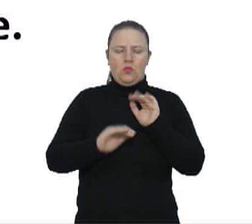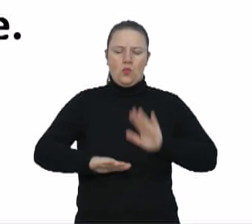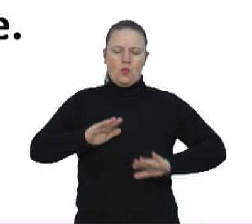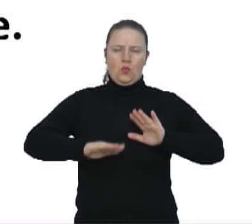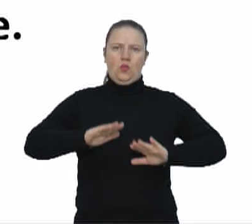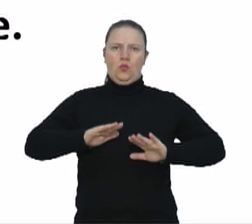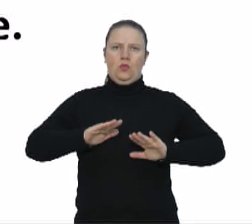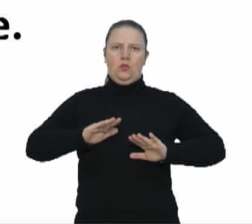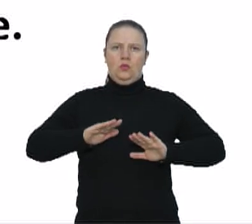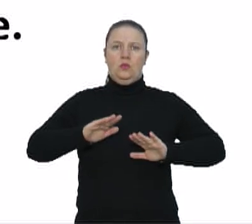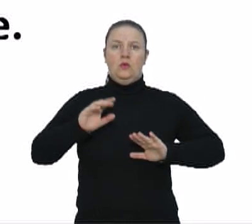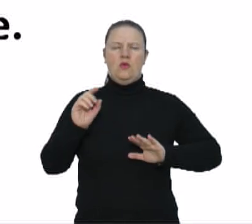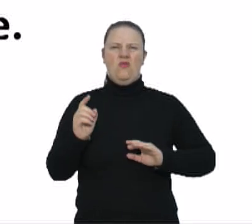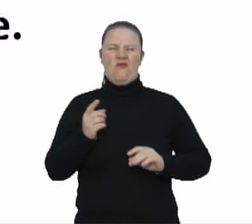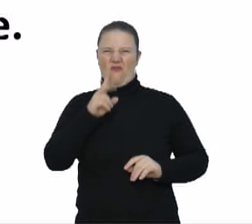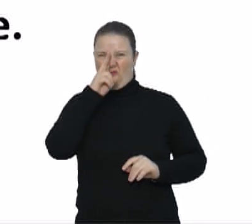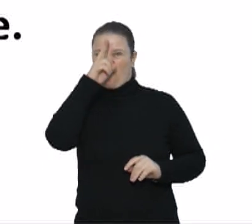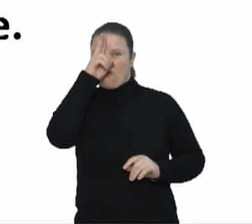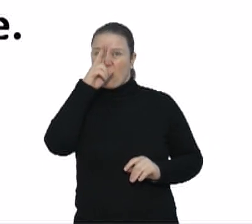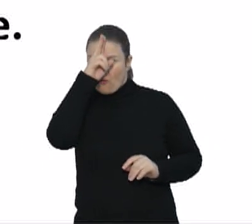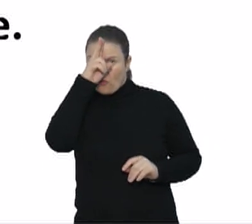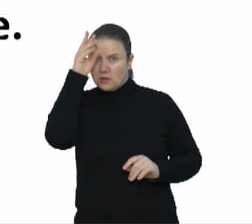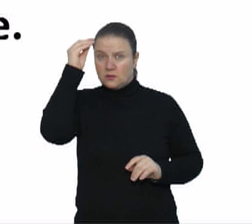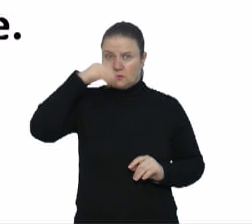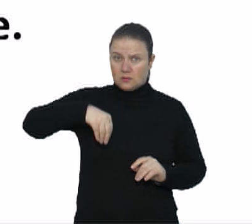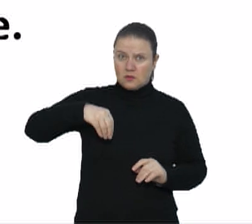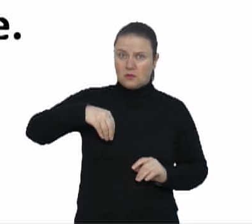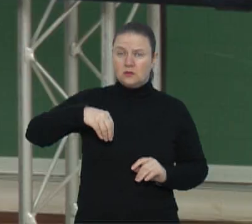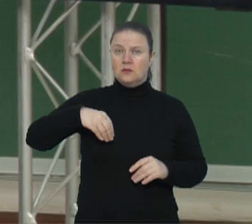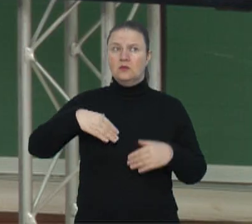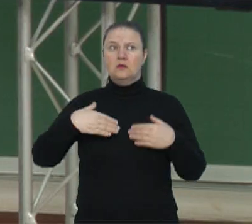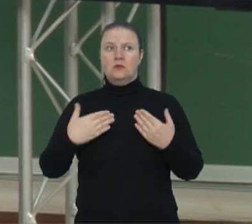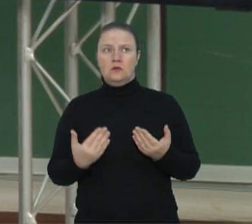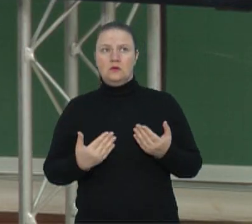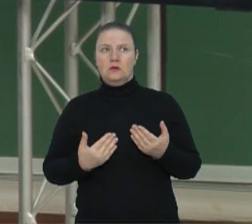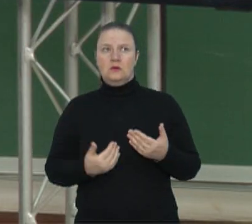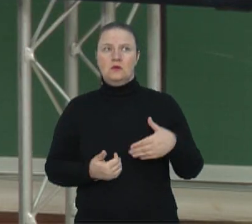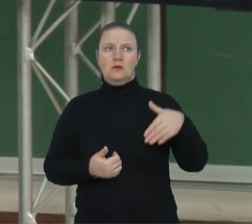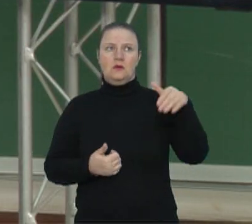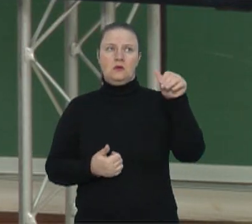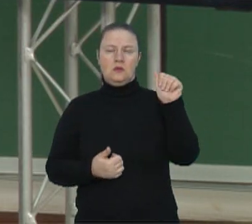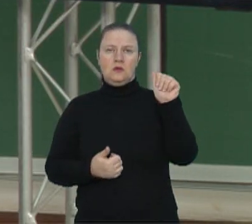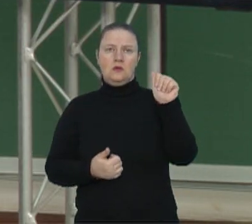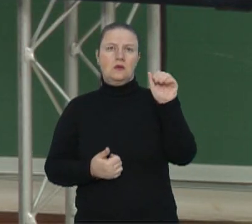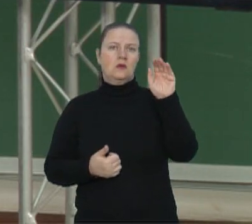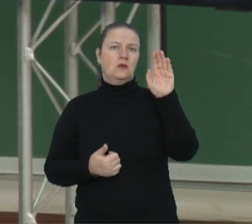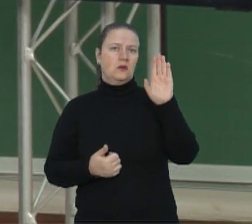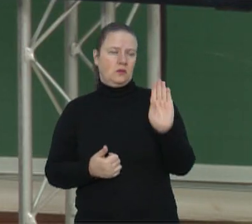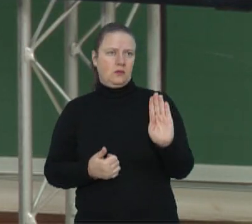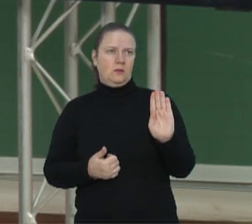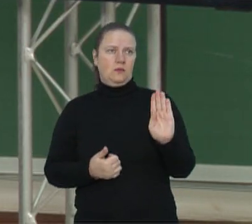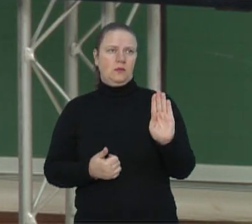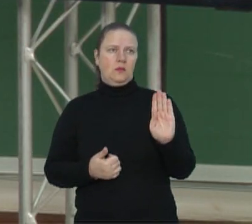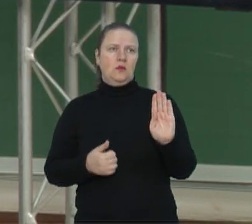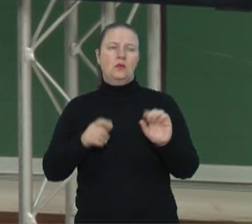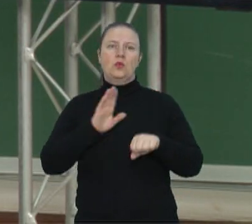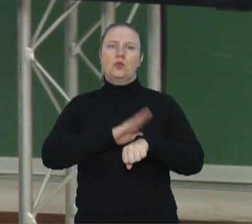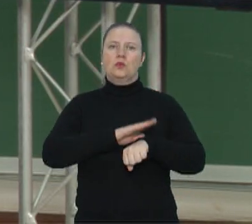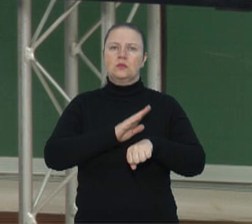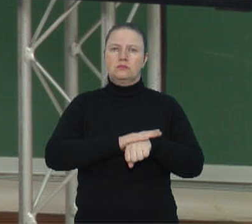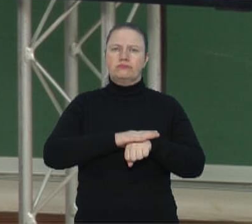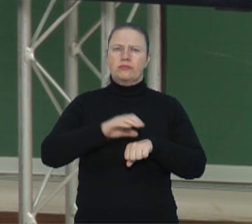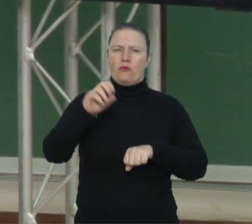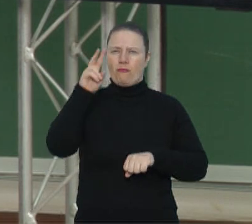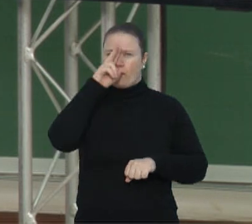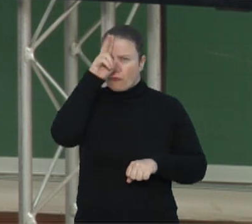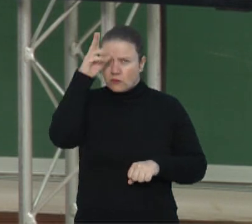A, altura, intensidade, melodia e cacofonia. B, altura, duração,